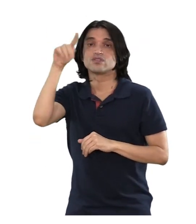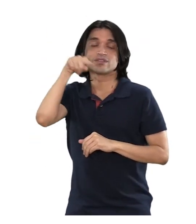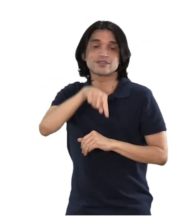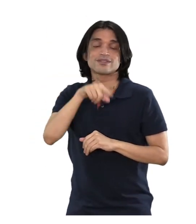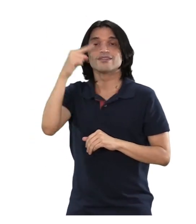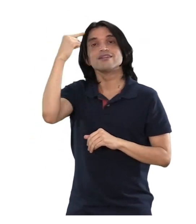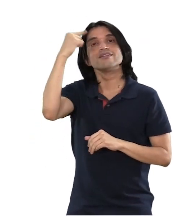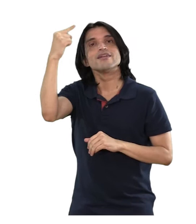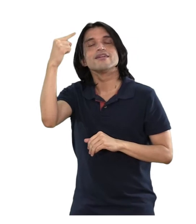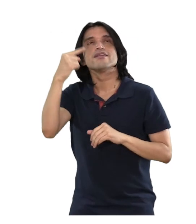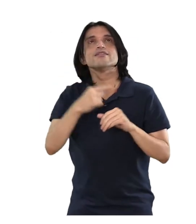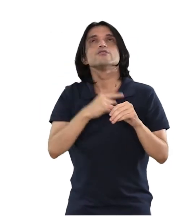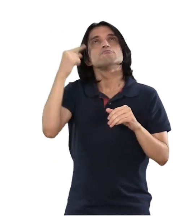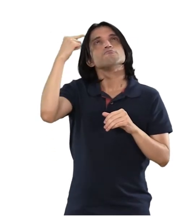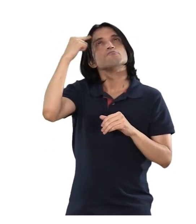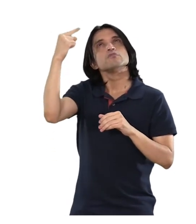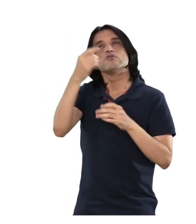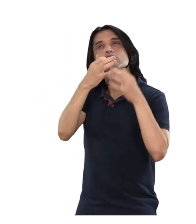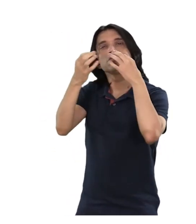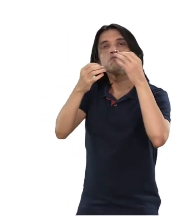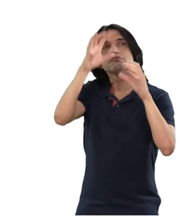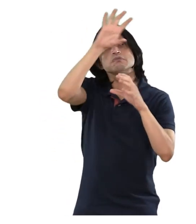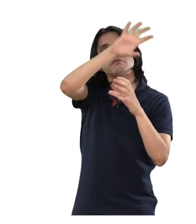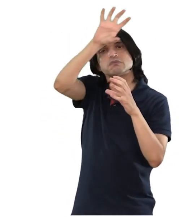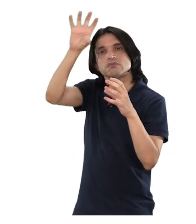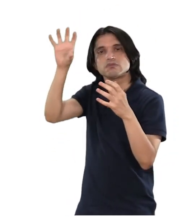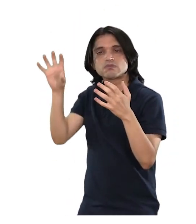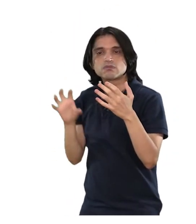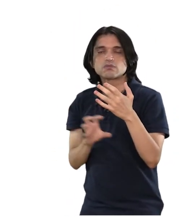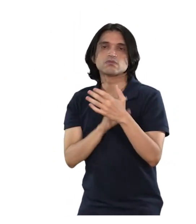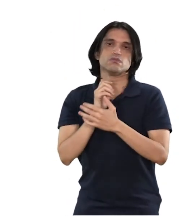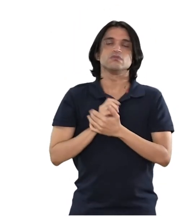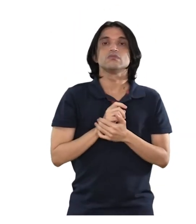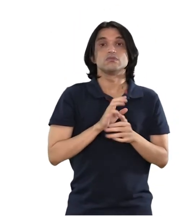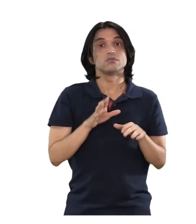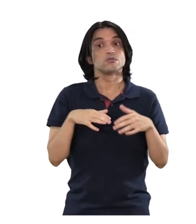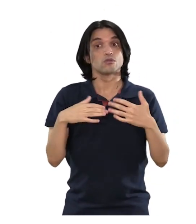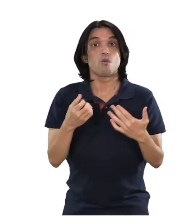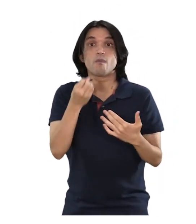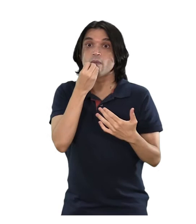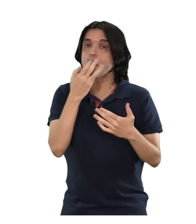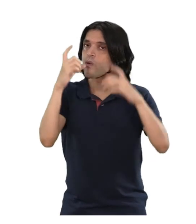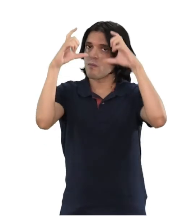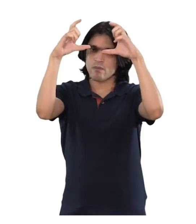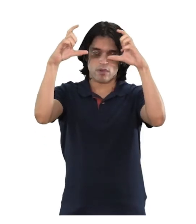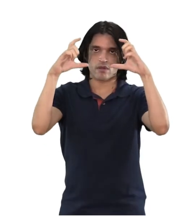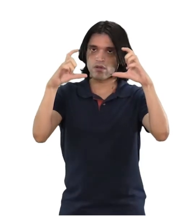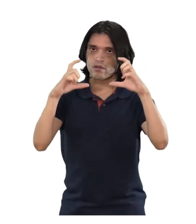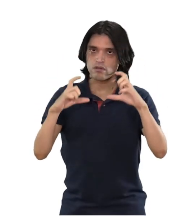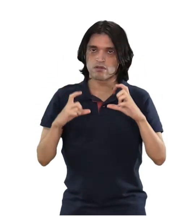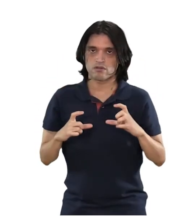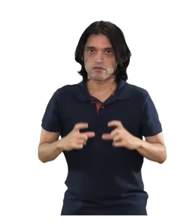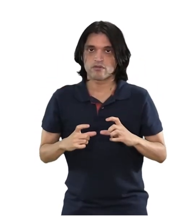bom parágrafo não pode incluir elementos que não estejam contidos na ideia do núcleo. Um parágrafo